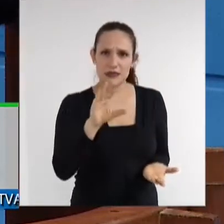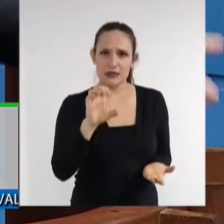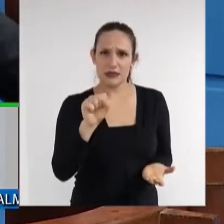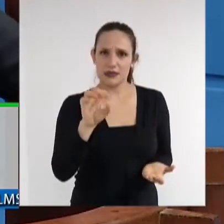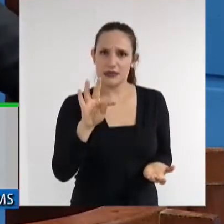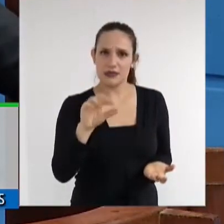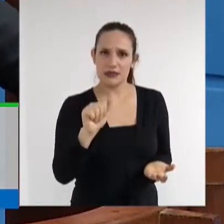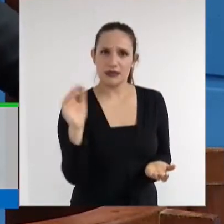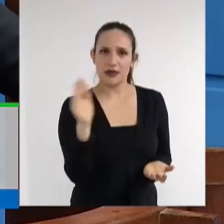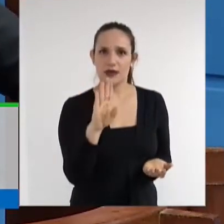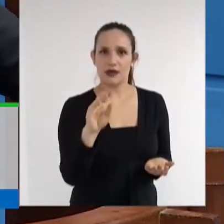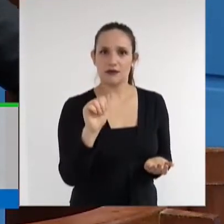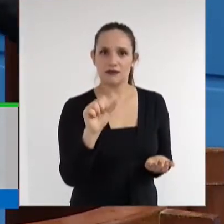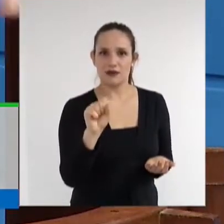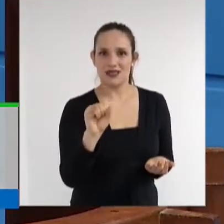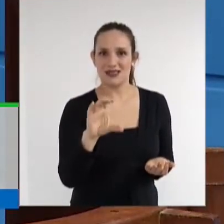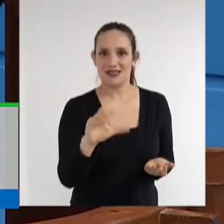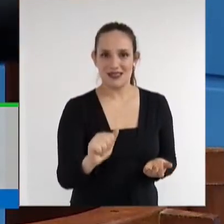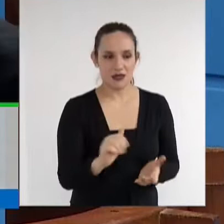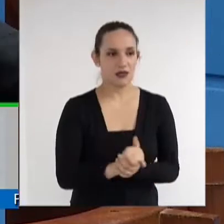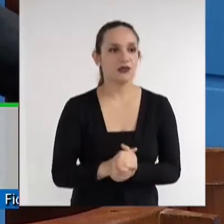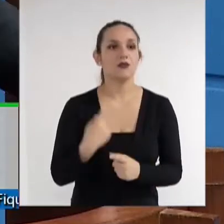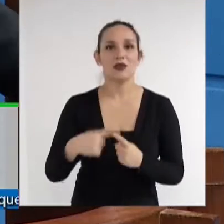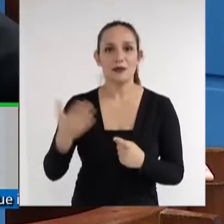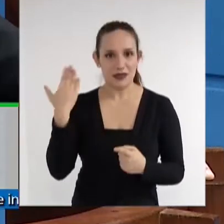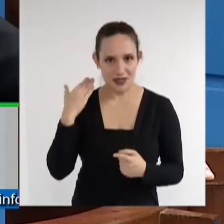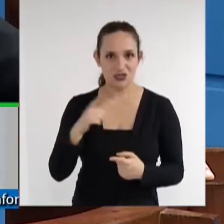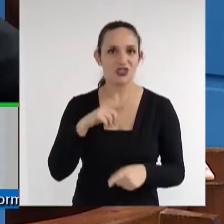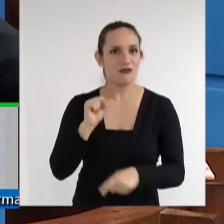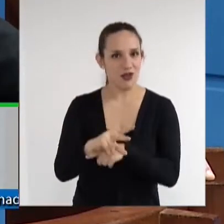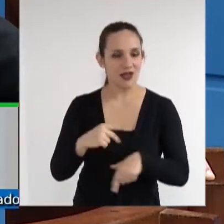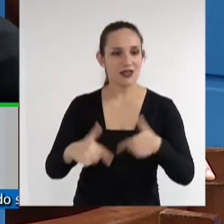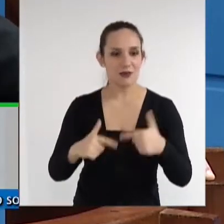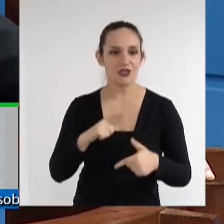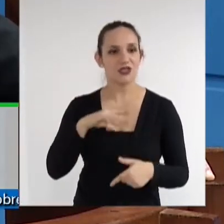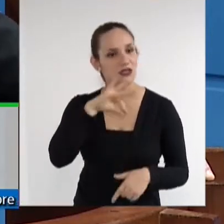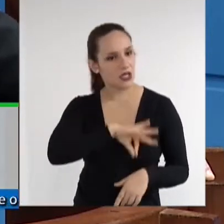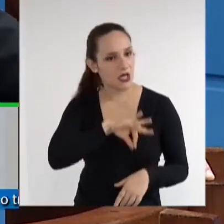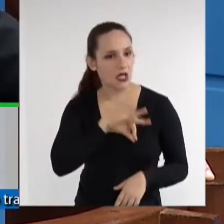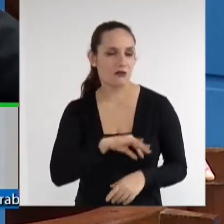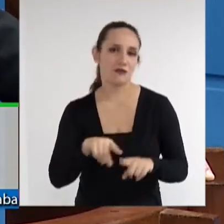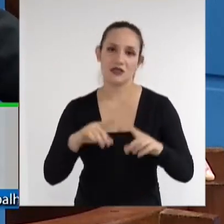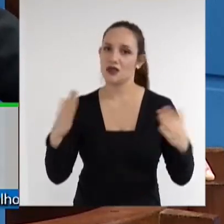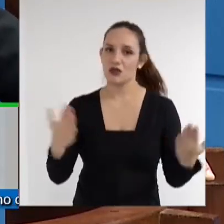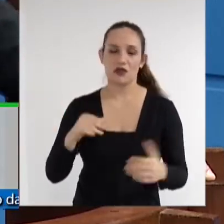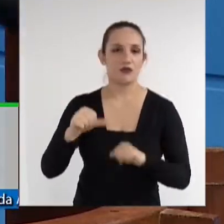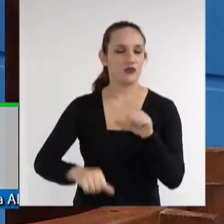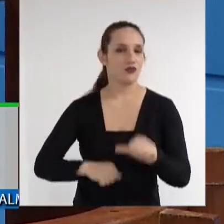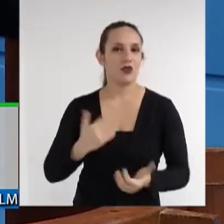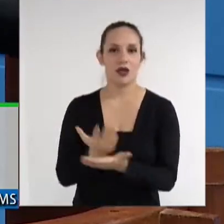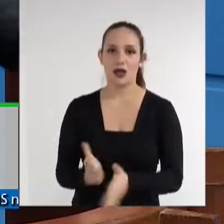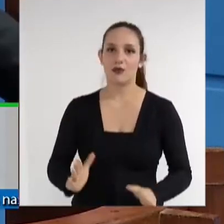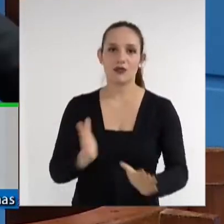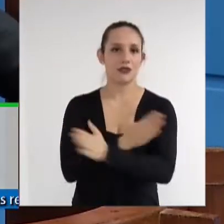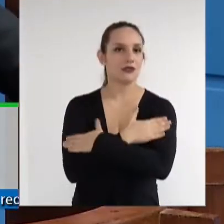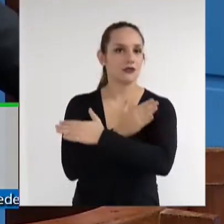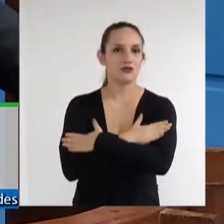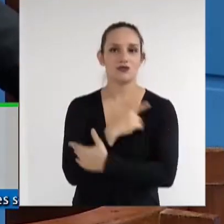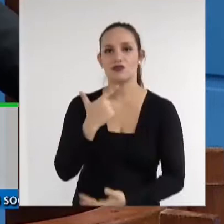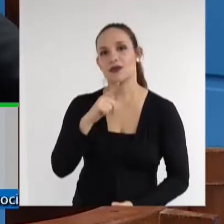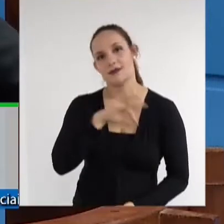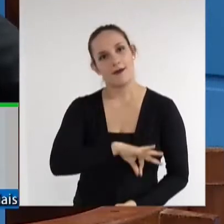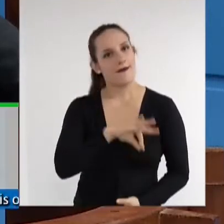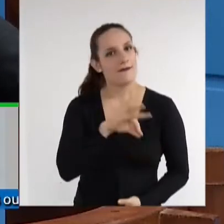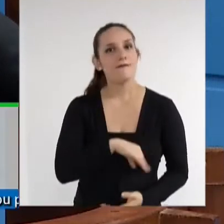Famílias que antes estavam empregadas, que tinham uma renda familiar razoável, agora estão desempregadas,